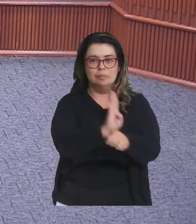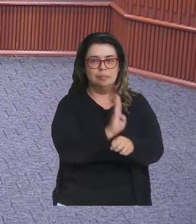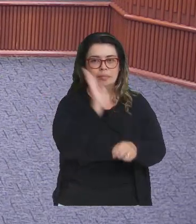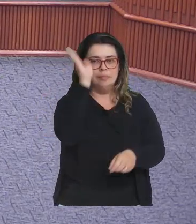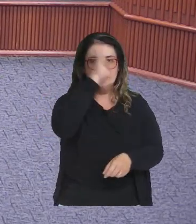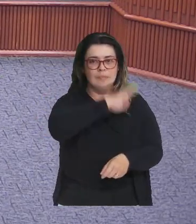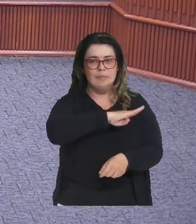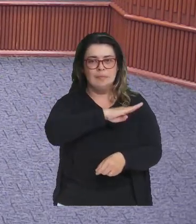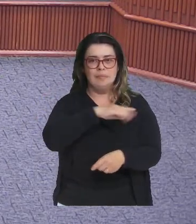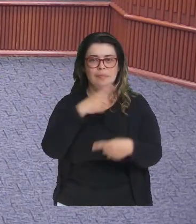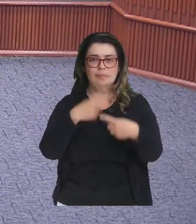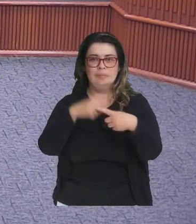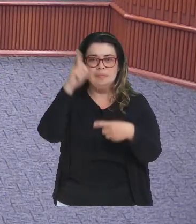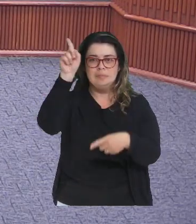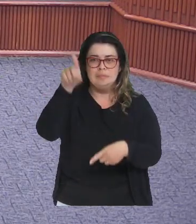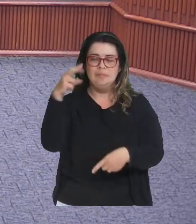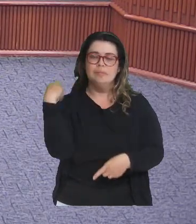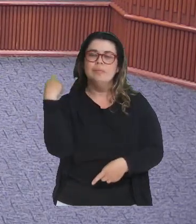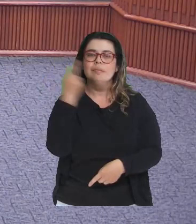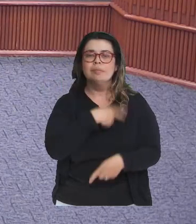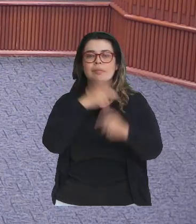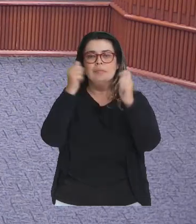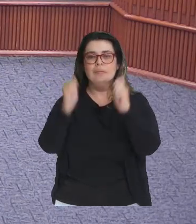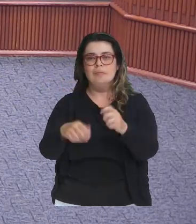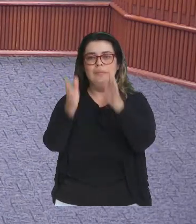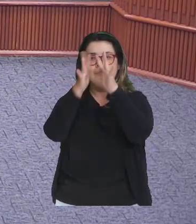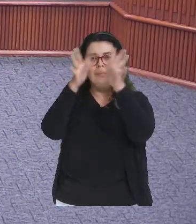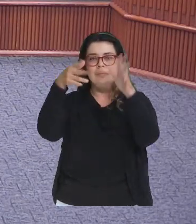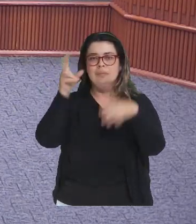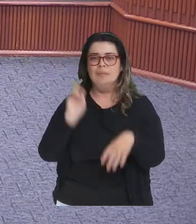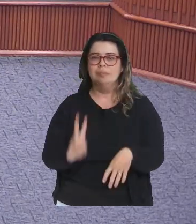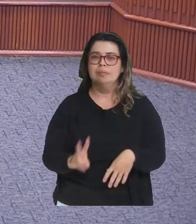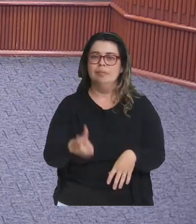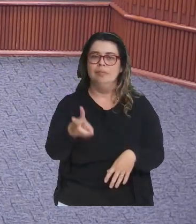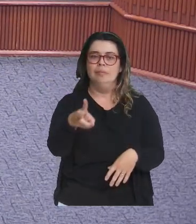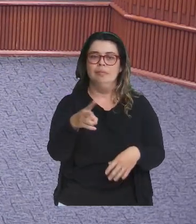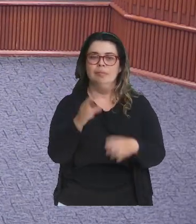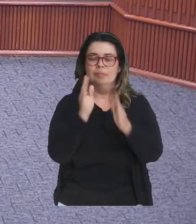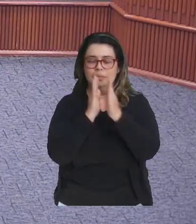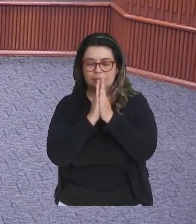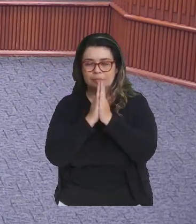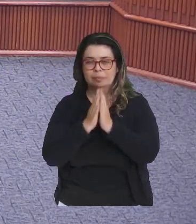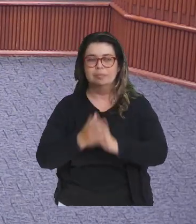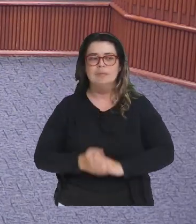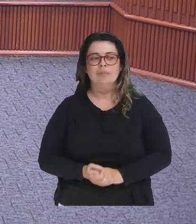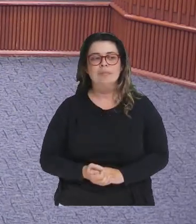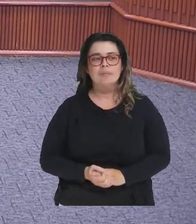livrai-nos do mal, porque teu é o reino, o poder e a glória para sempre. Amém.